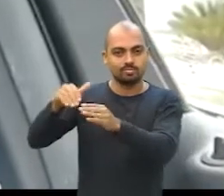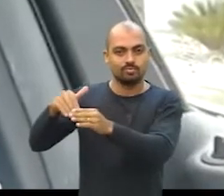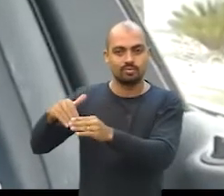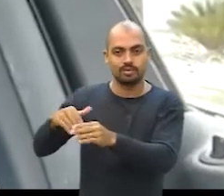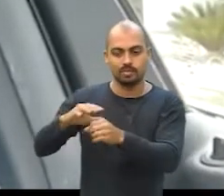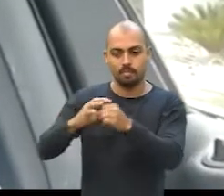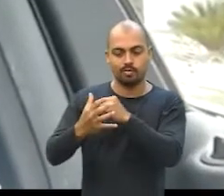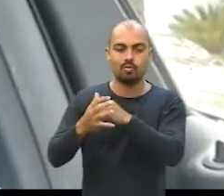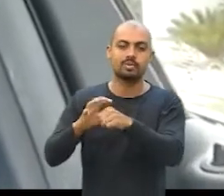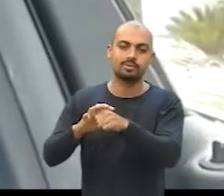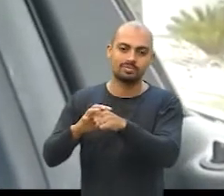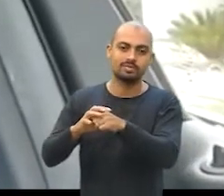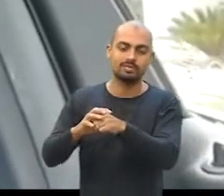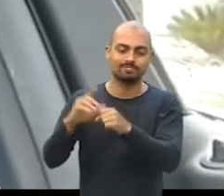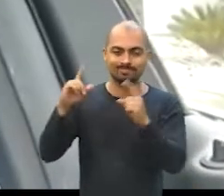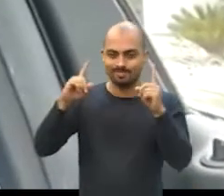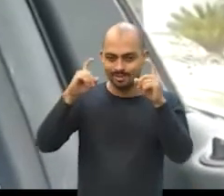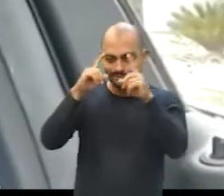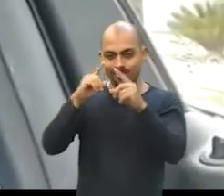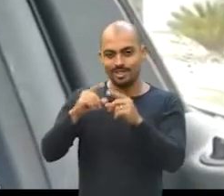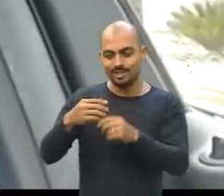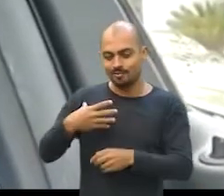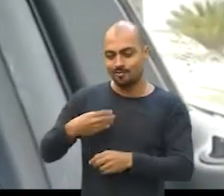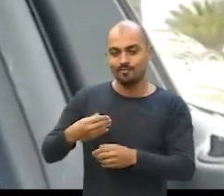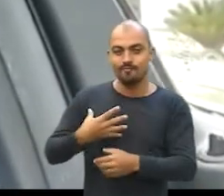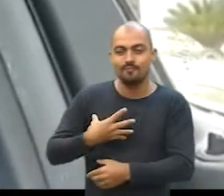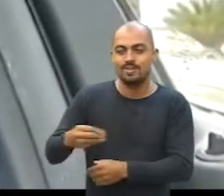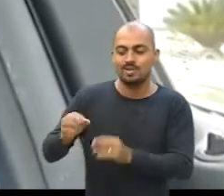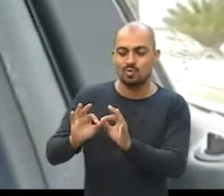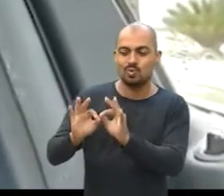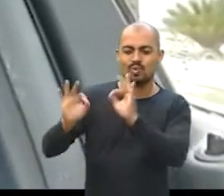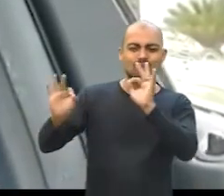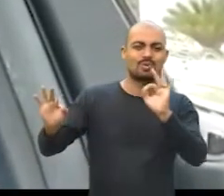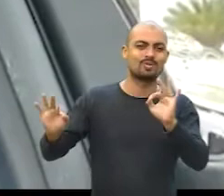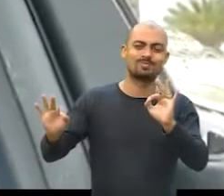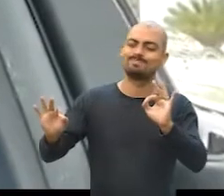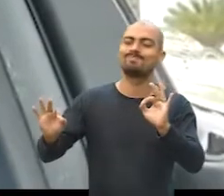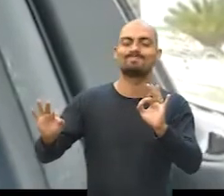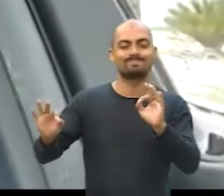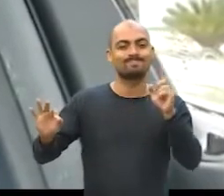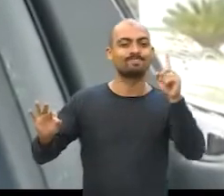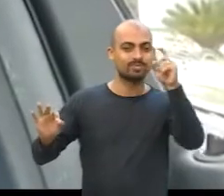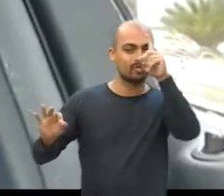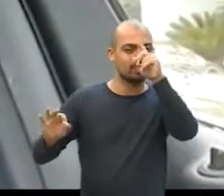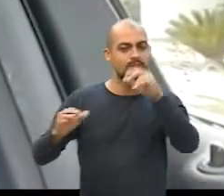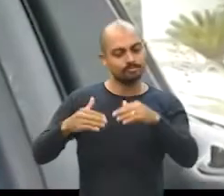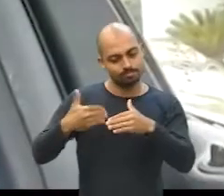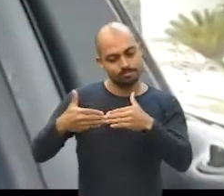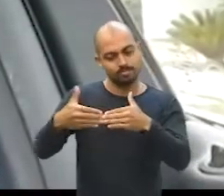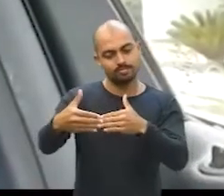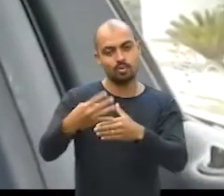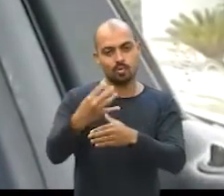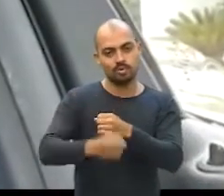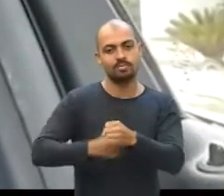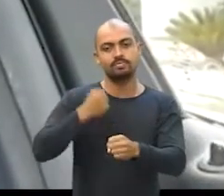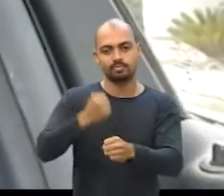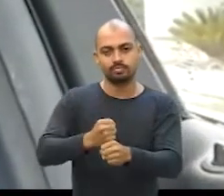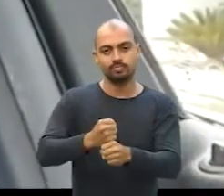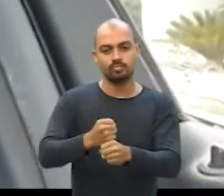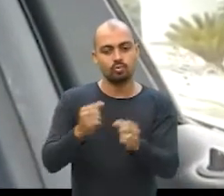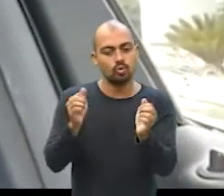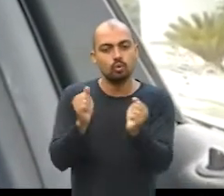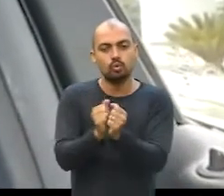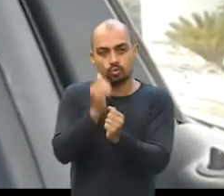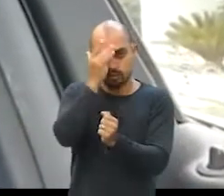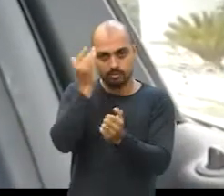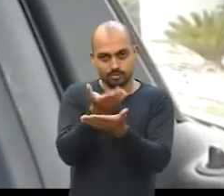campanha, no meio da pandemia. Muito difícil ficar longe dele, é uma coisa assim fora do normal. E vamos em frente para mais um